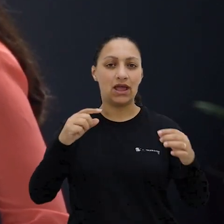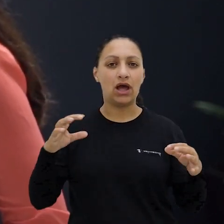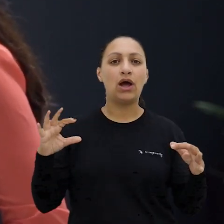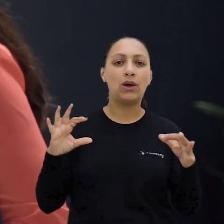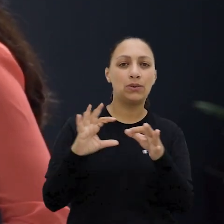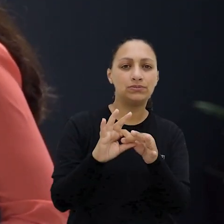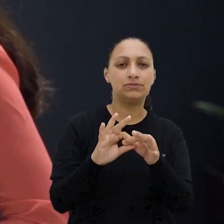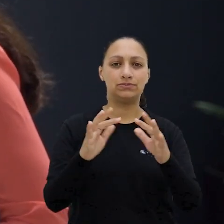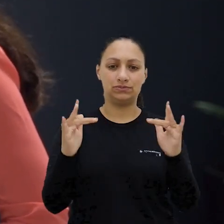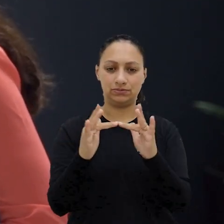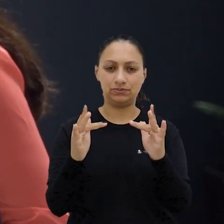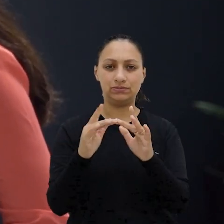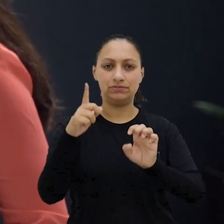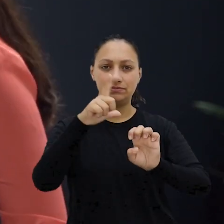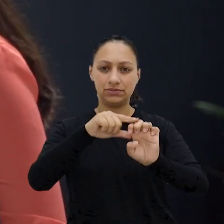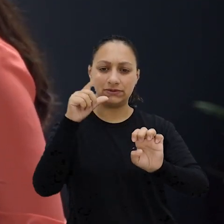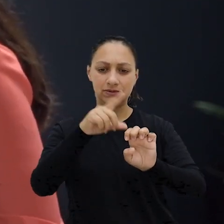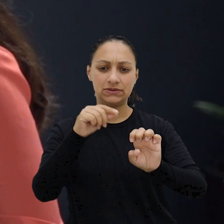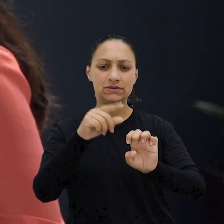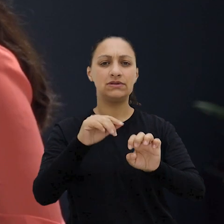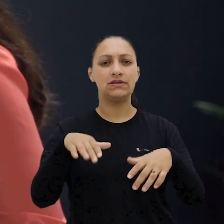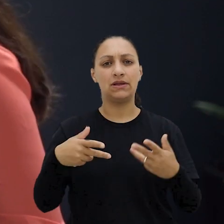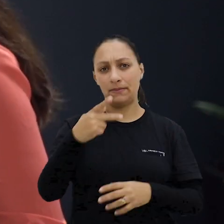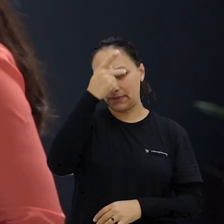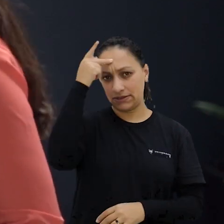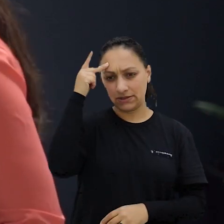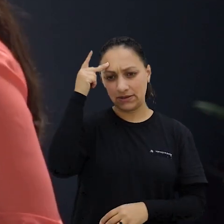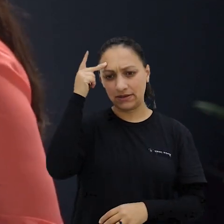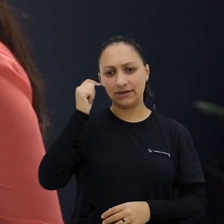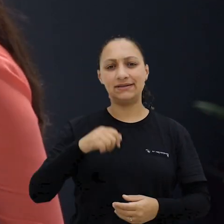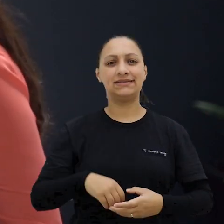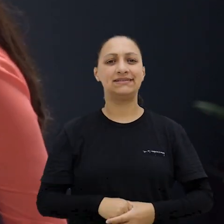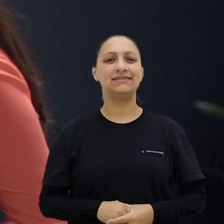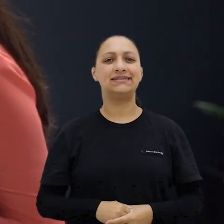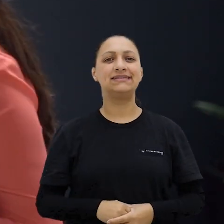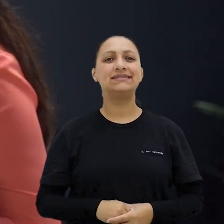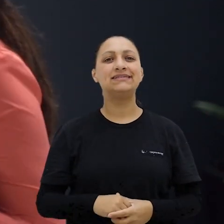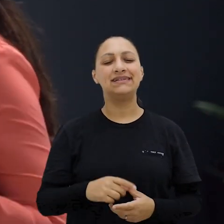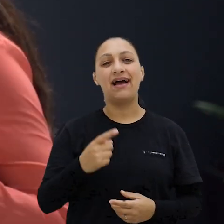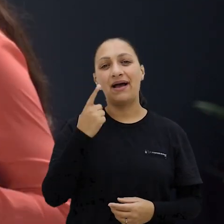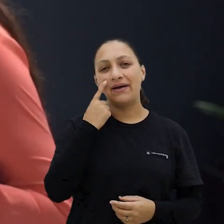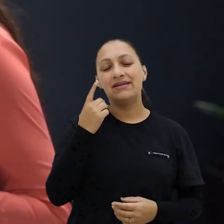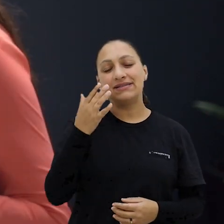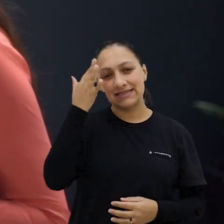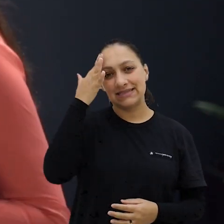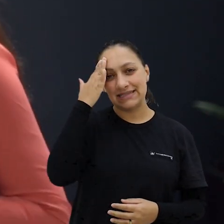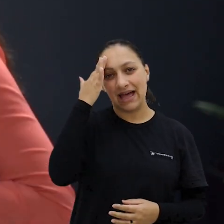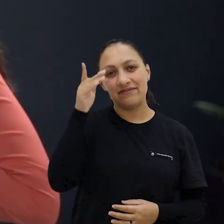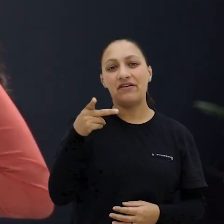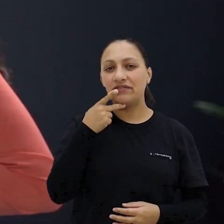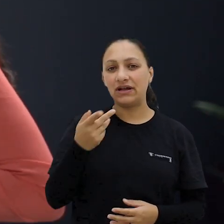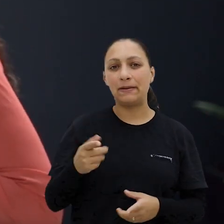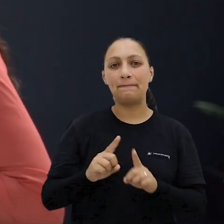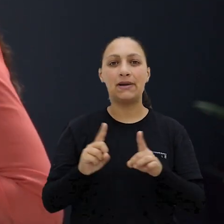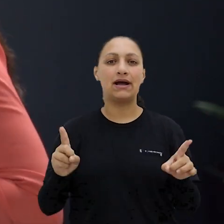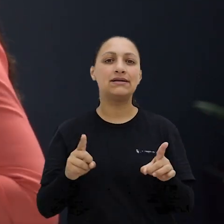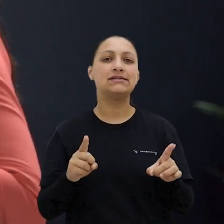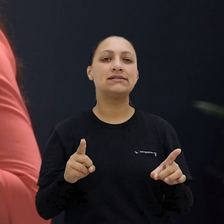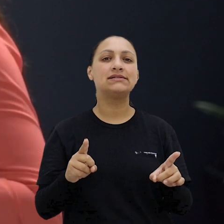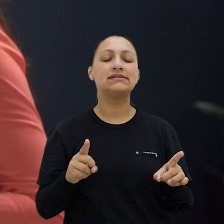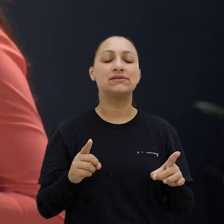entre a conexão, o empreendedorismo, são nas pessoas, né? O Matheus também vai falar um pouquinho sobre isso que eu sei, né? Mas a